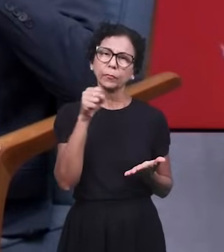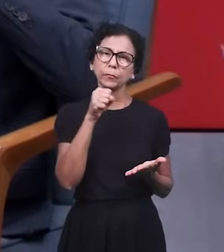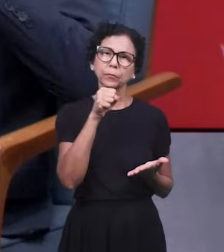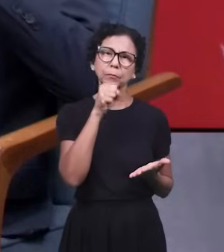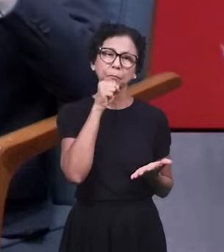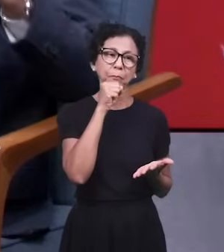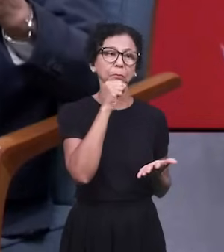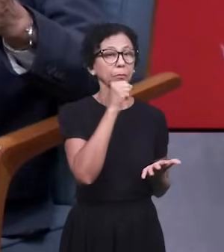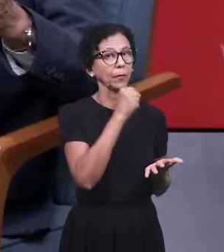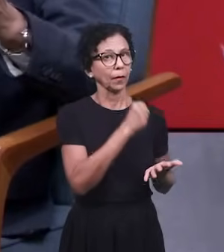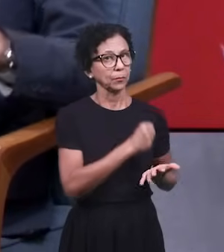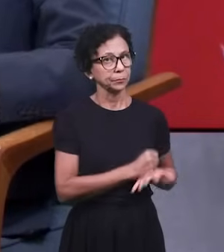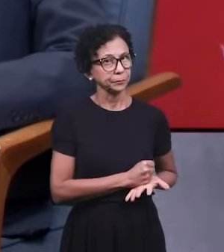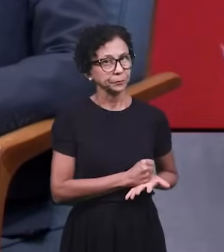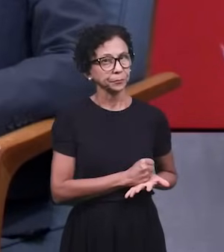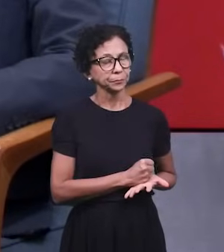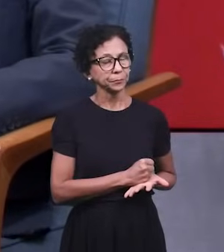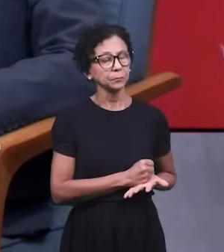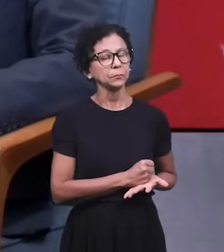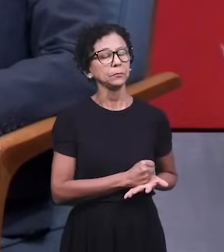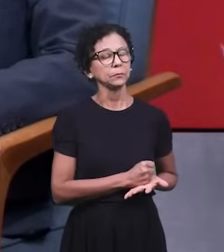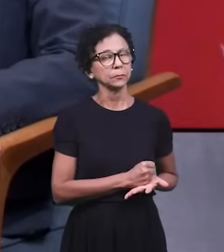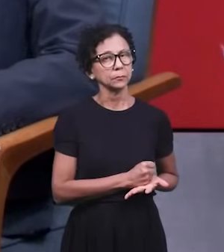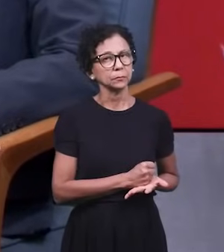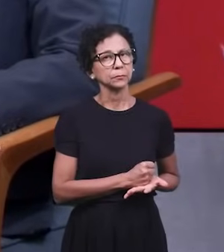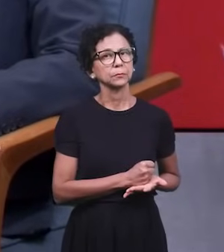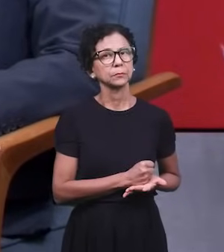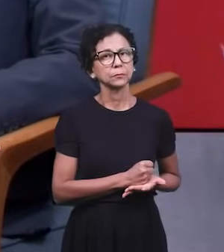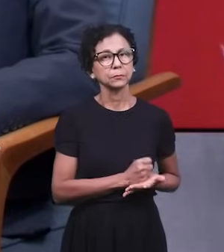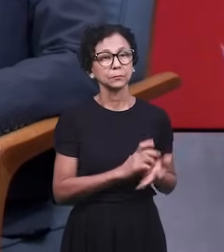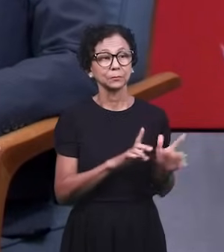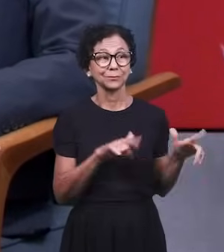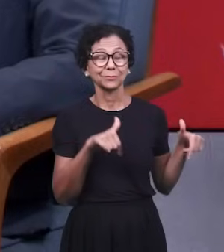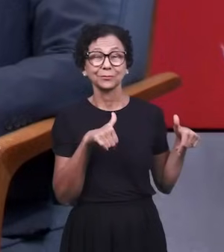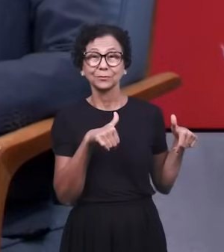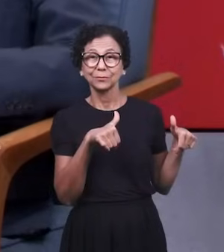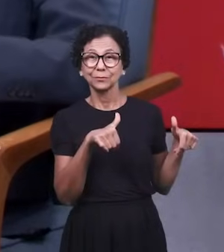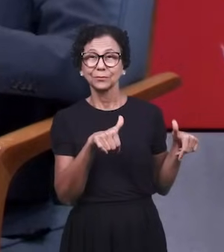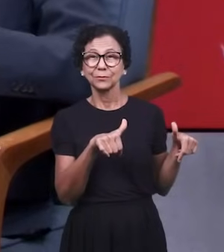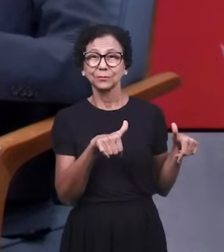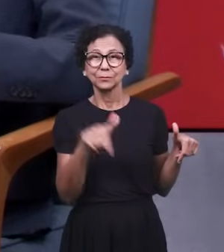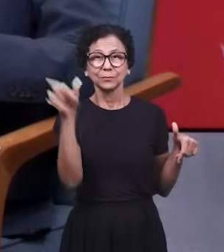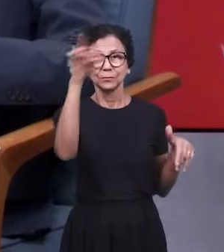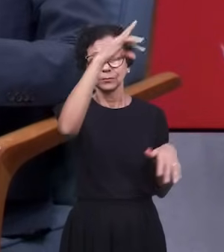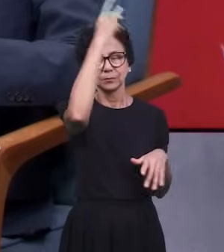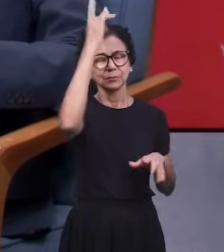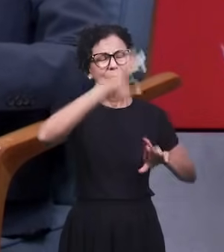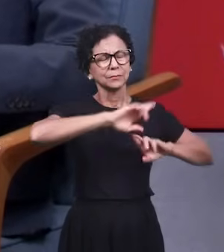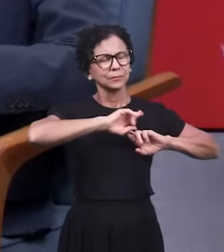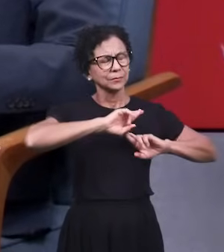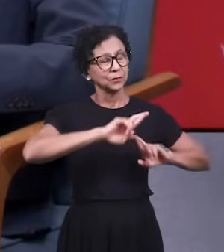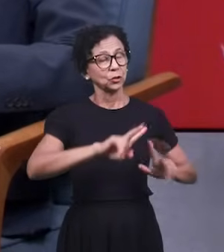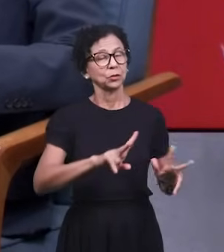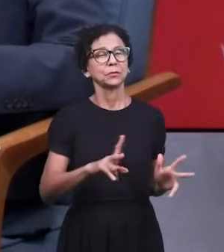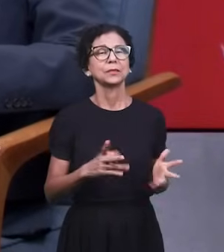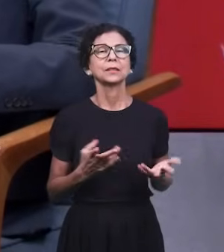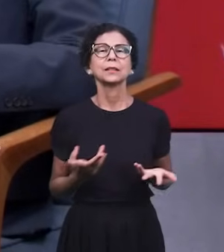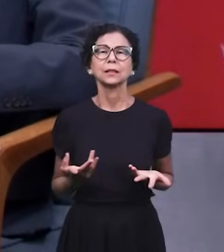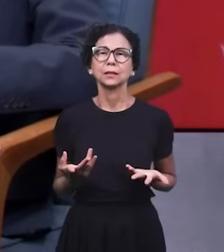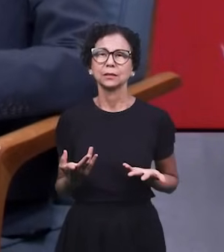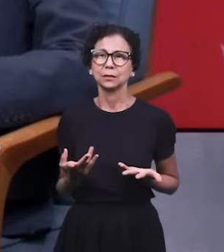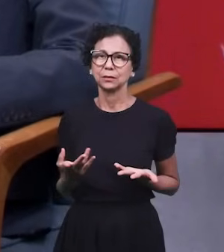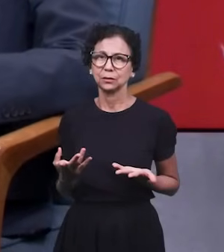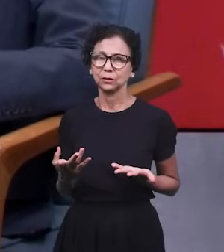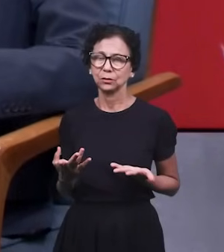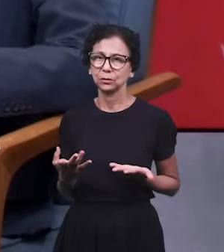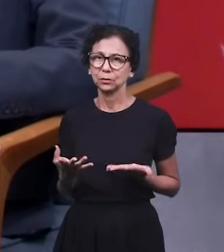Testamento. É claro que no Velho Testamento a operação do Espírito Santo é diferente do que está acontecendo